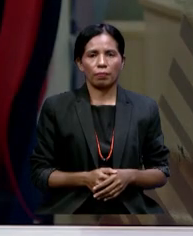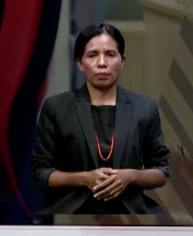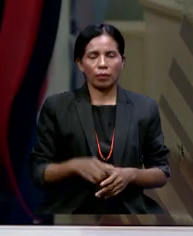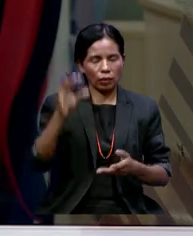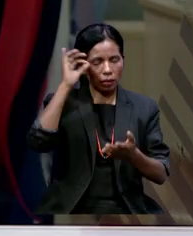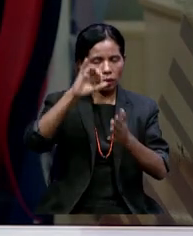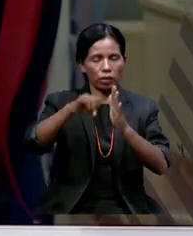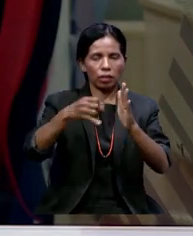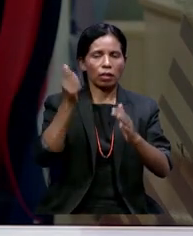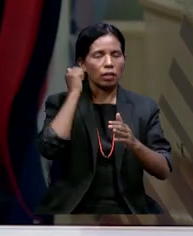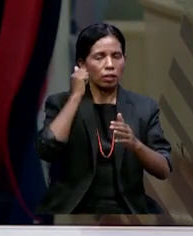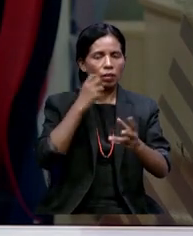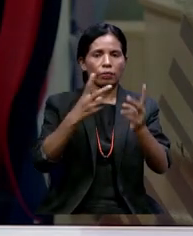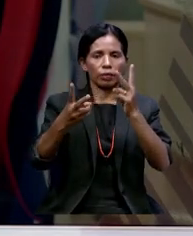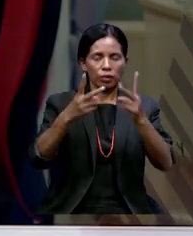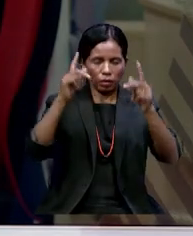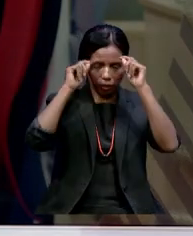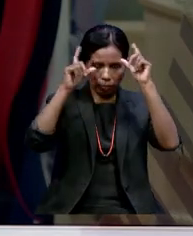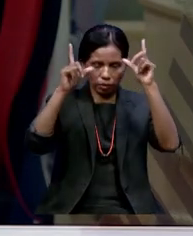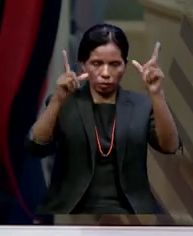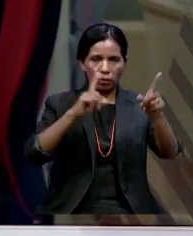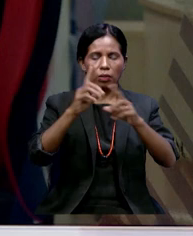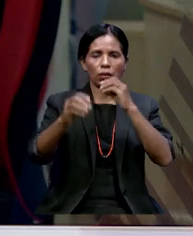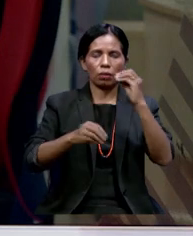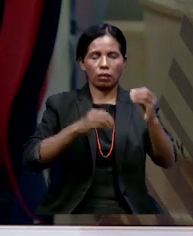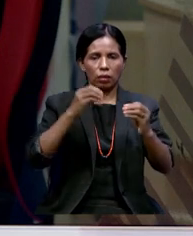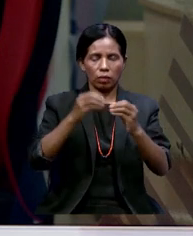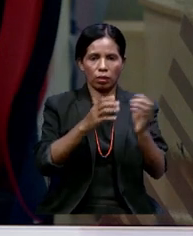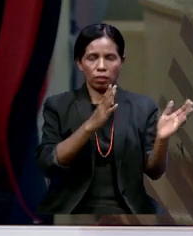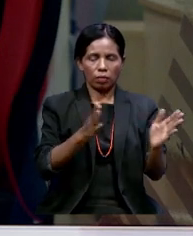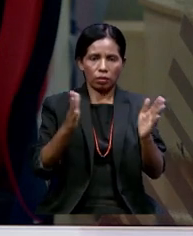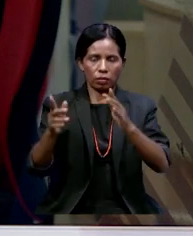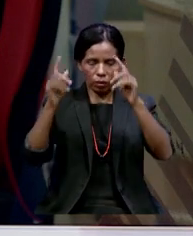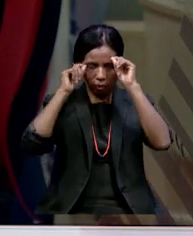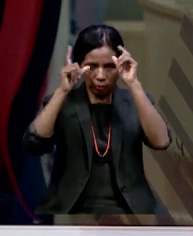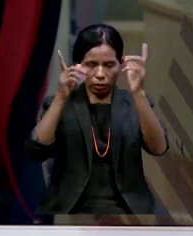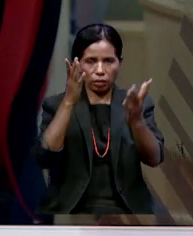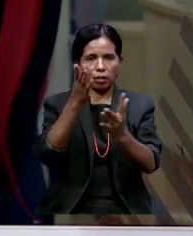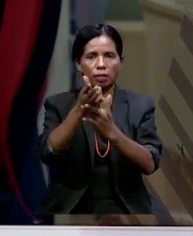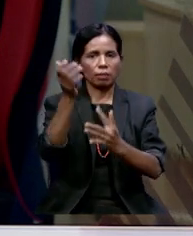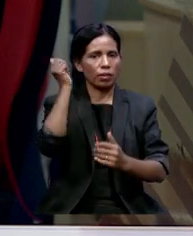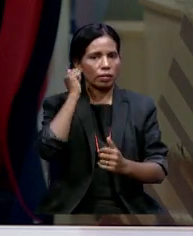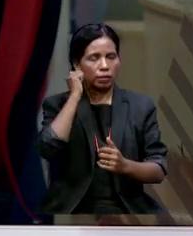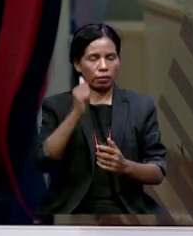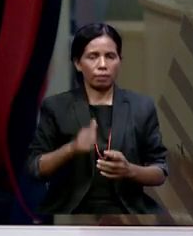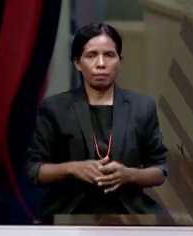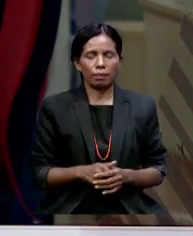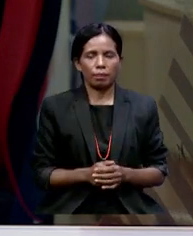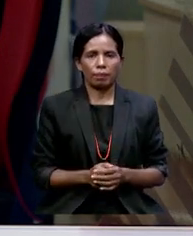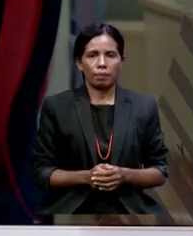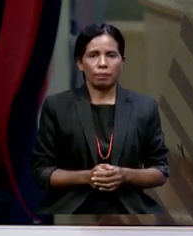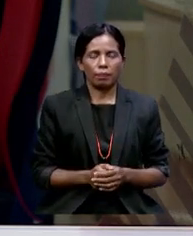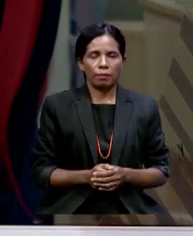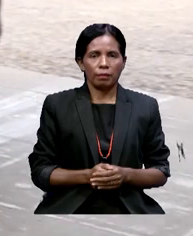Secretário Geral ASEAN visita Timor-Leste, rodicolia com o processo adesão ba ASEAN.